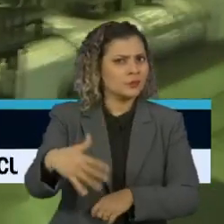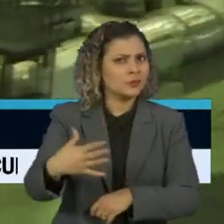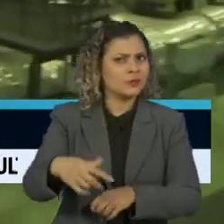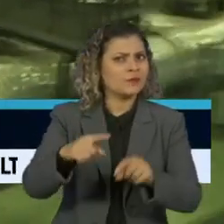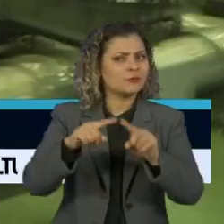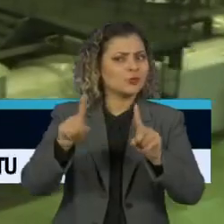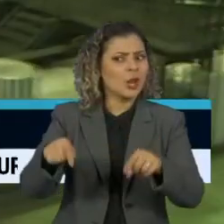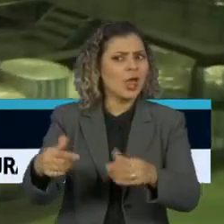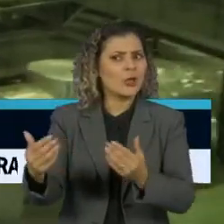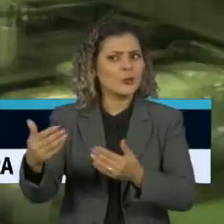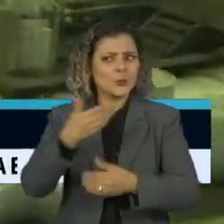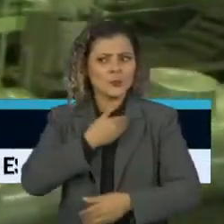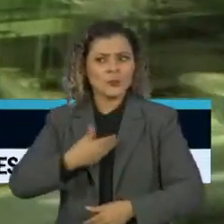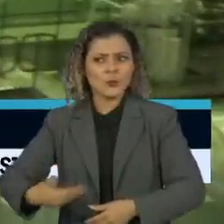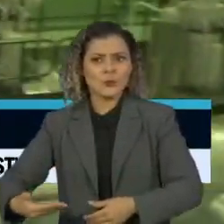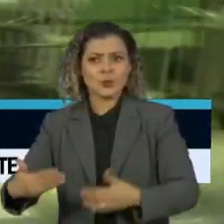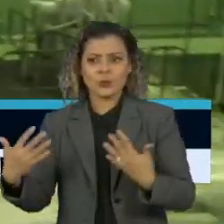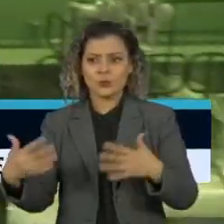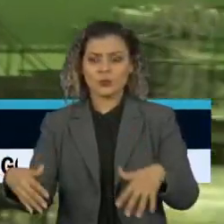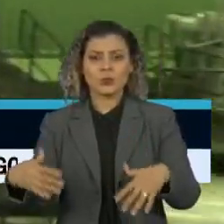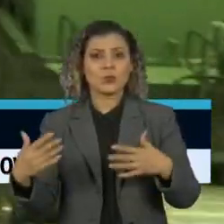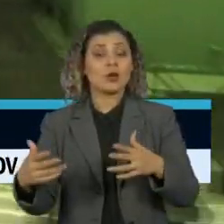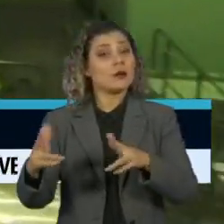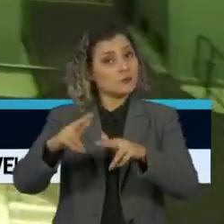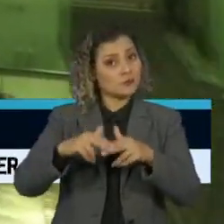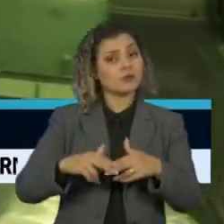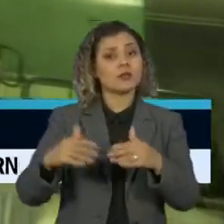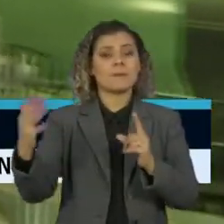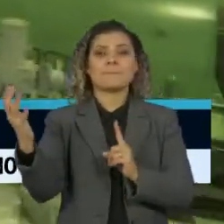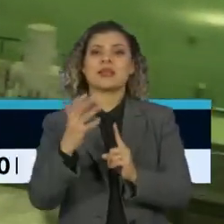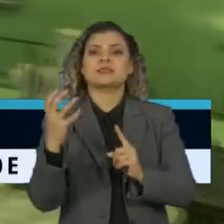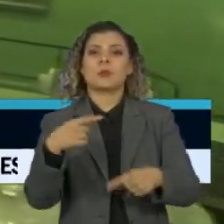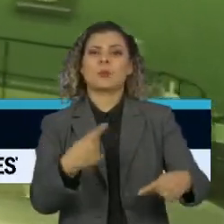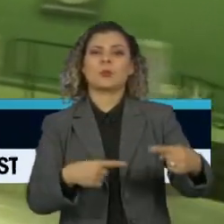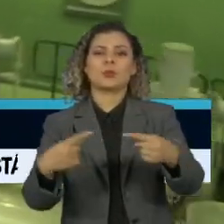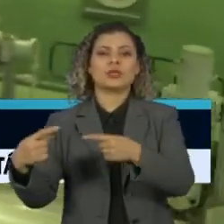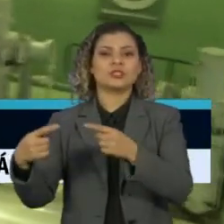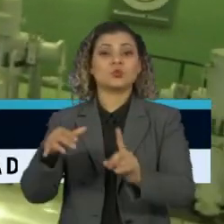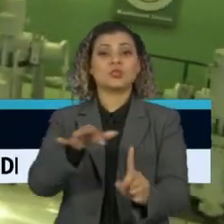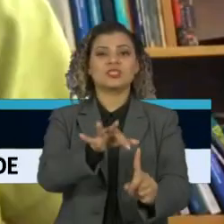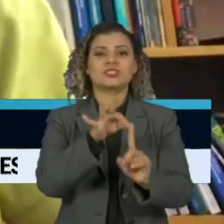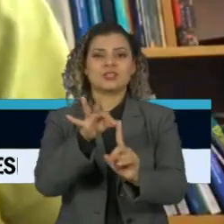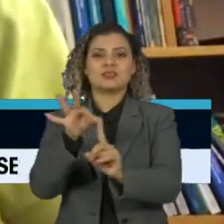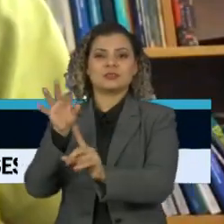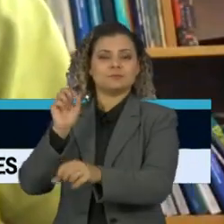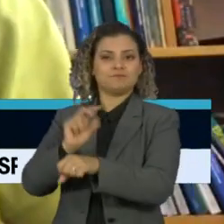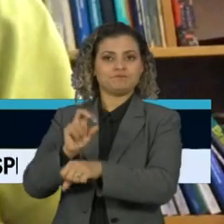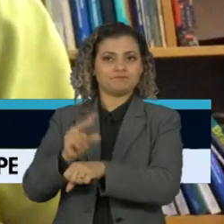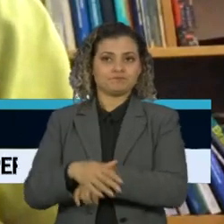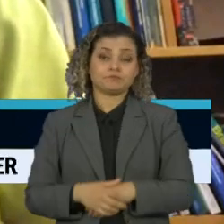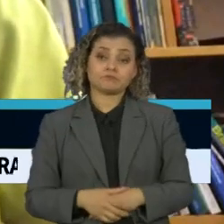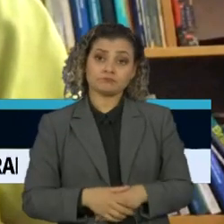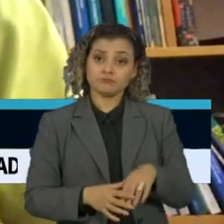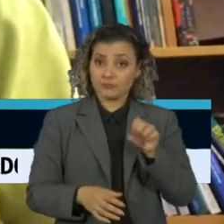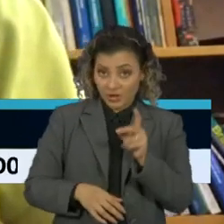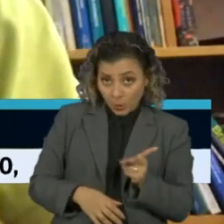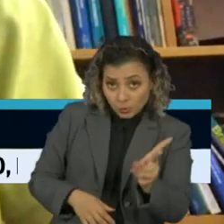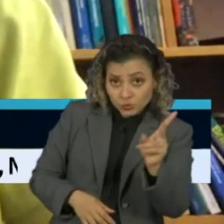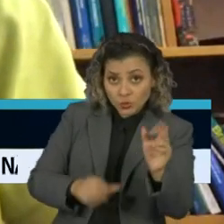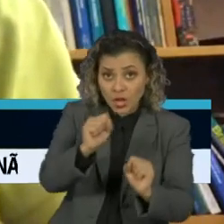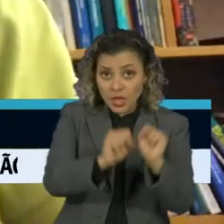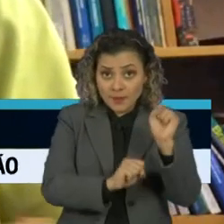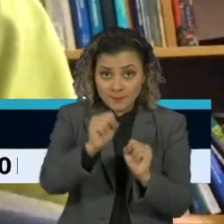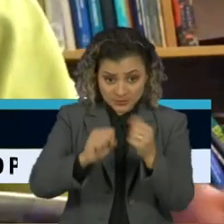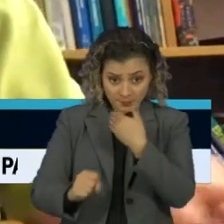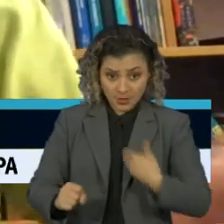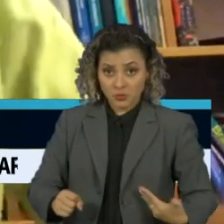servidores públicos contra a perda de prerrogativas e das pressões de políticos por indicações. Você vai manter a estatal, porque ela